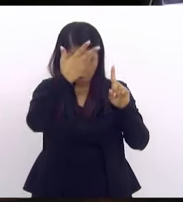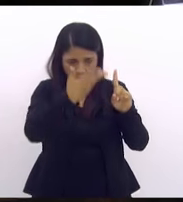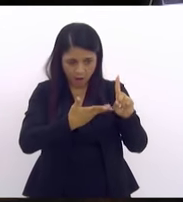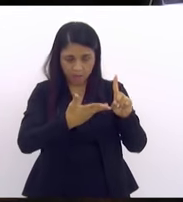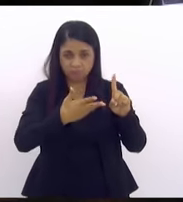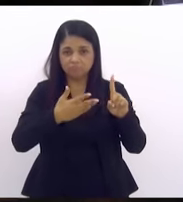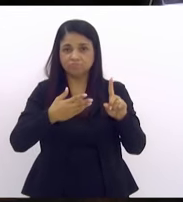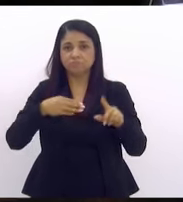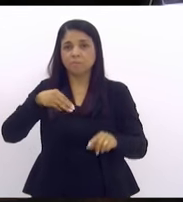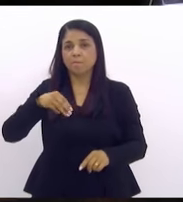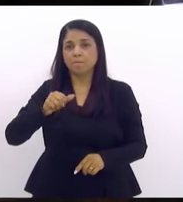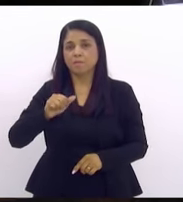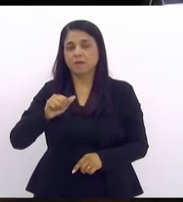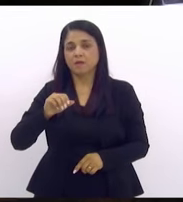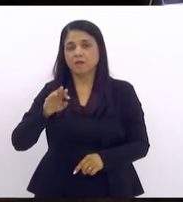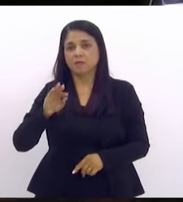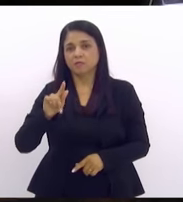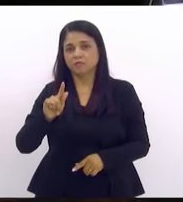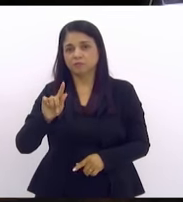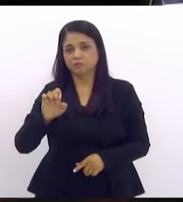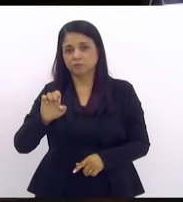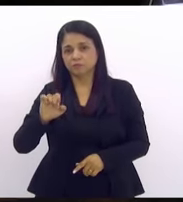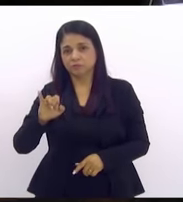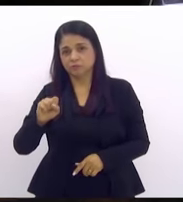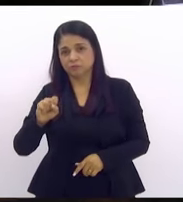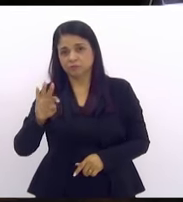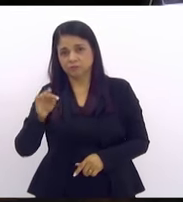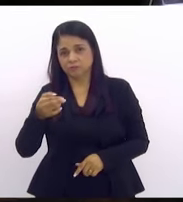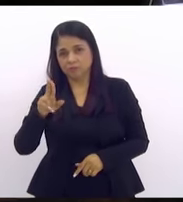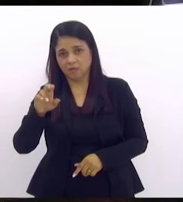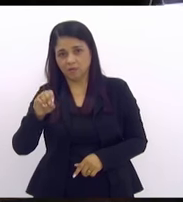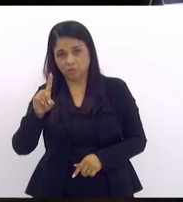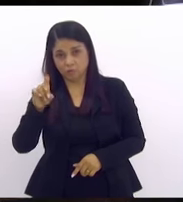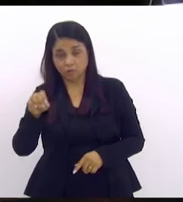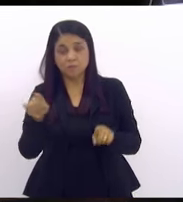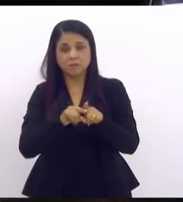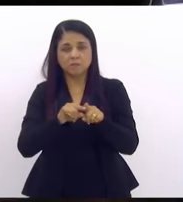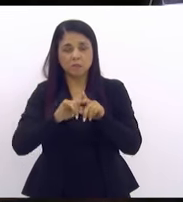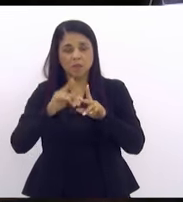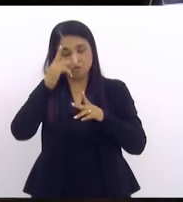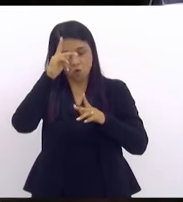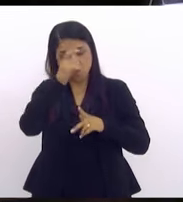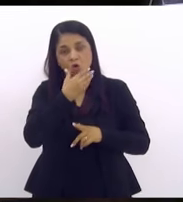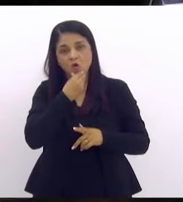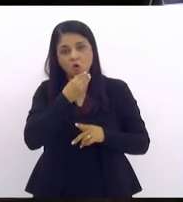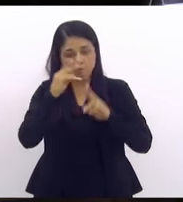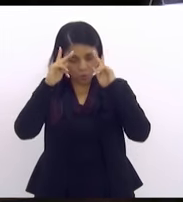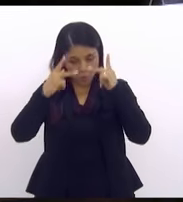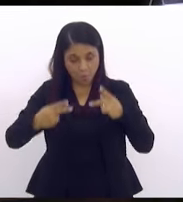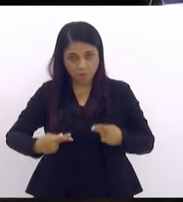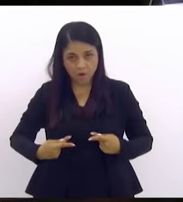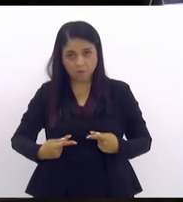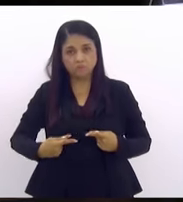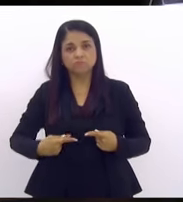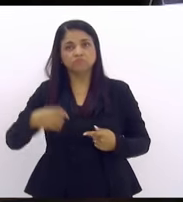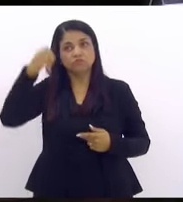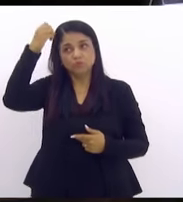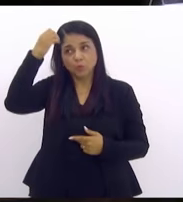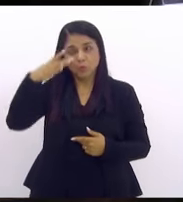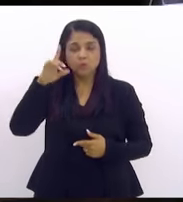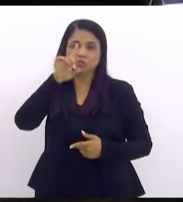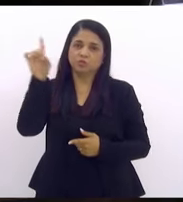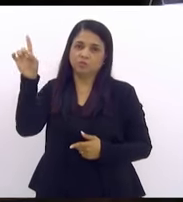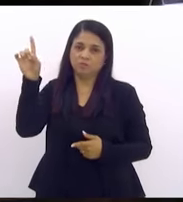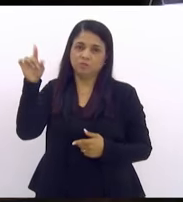um homem um ser humano dotado de muita luz O desembargador Ivan alemão foi sem dúvida um